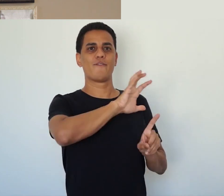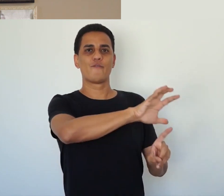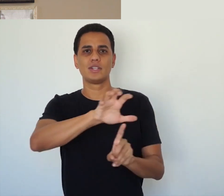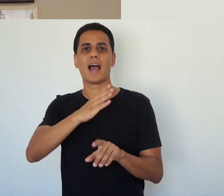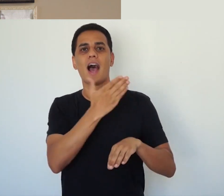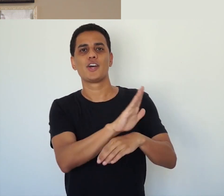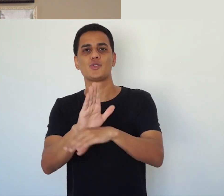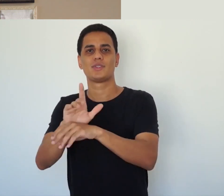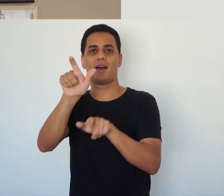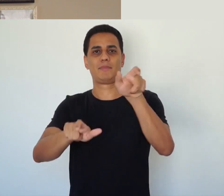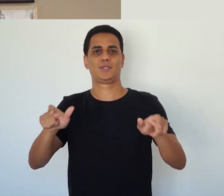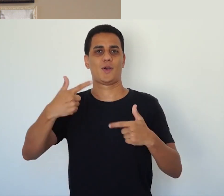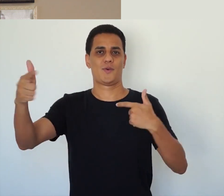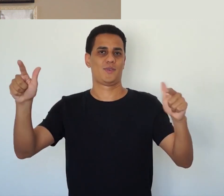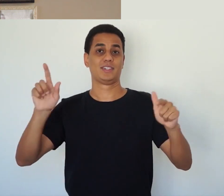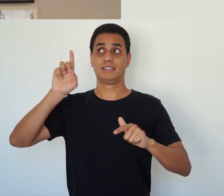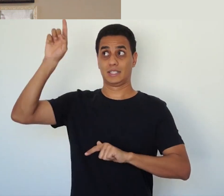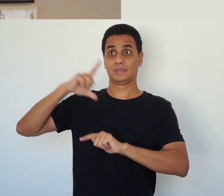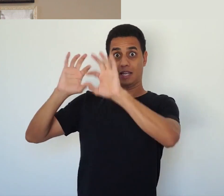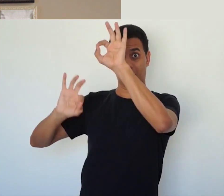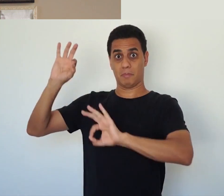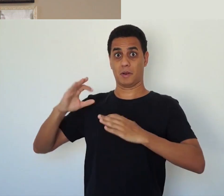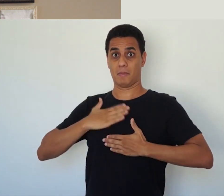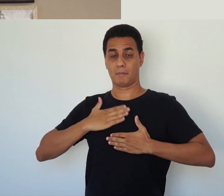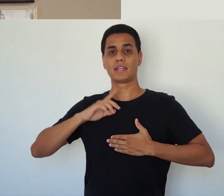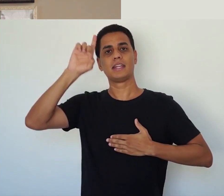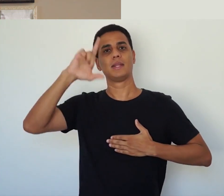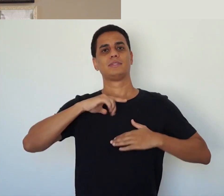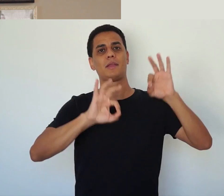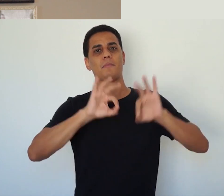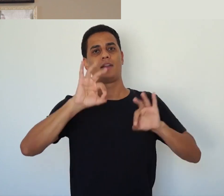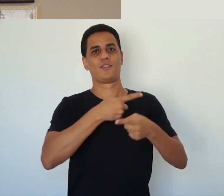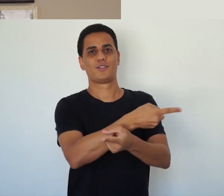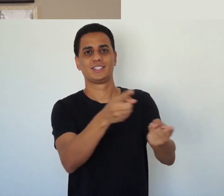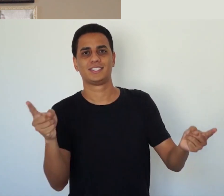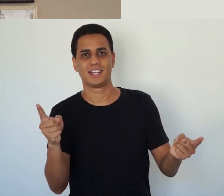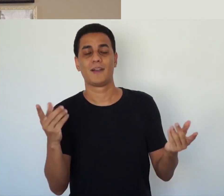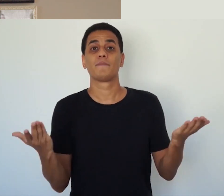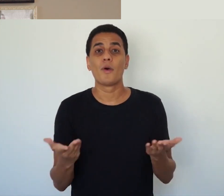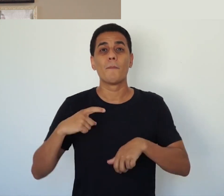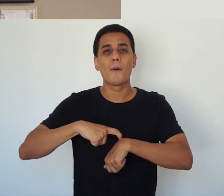vai impactar e ajudar as pessoas em momentos de crise. É isso que Deus tem para mim, é